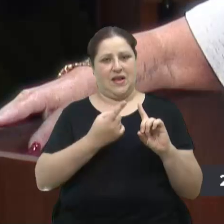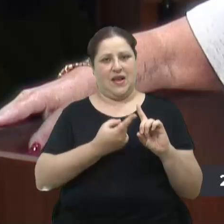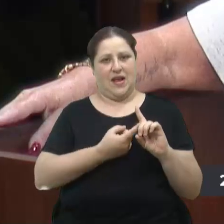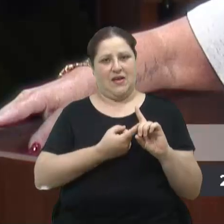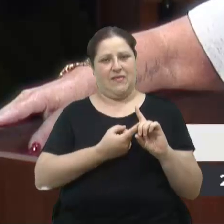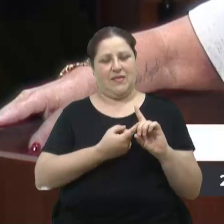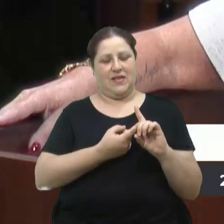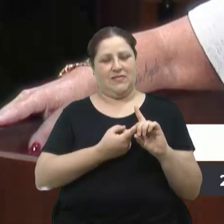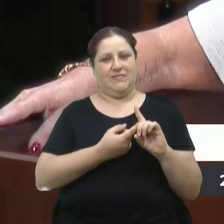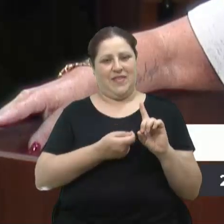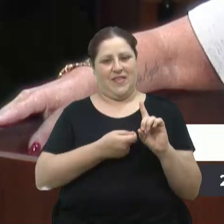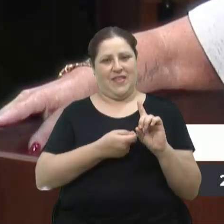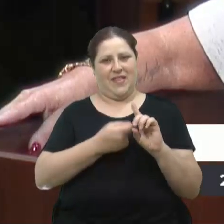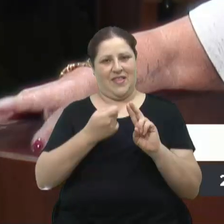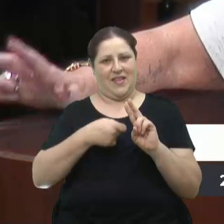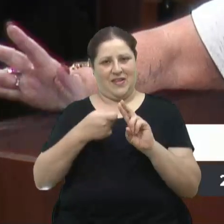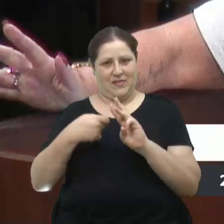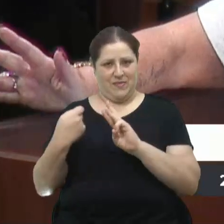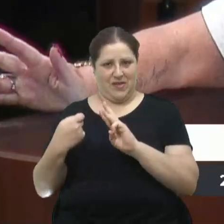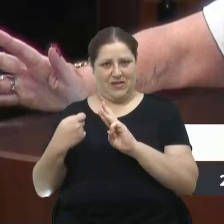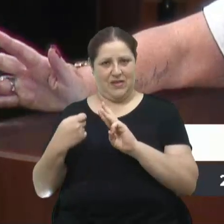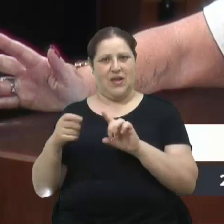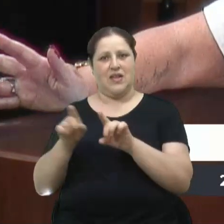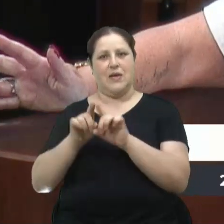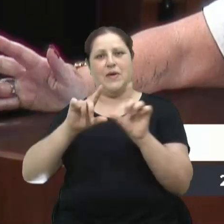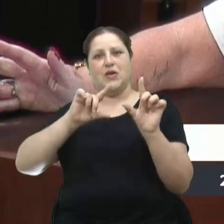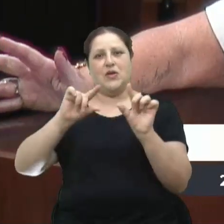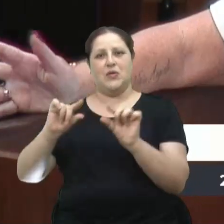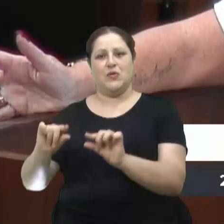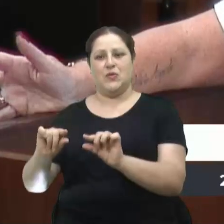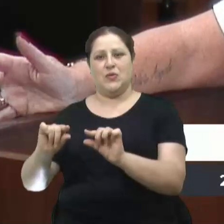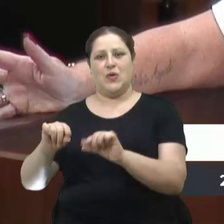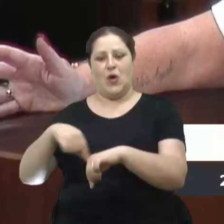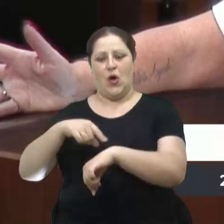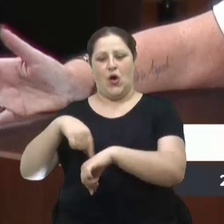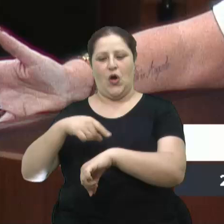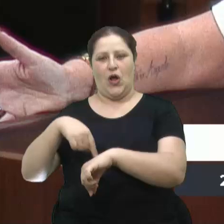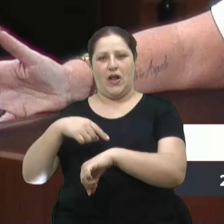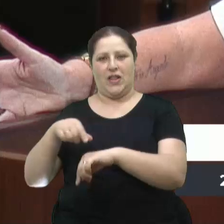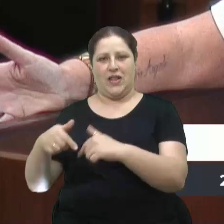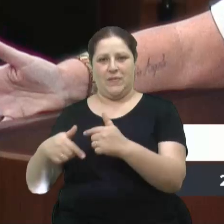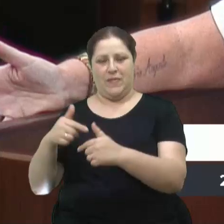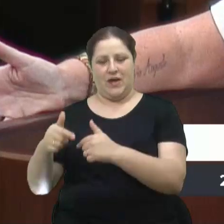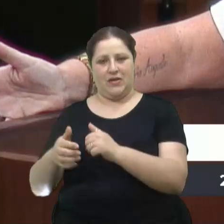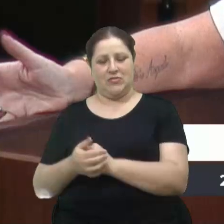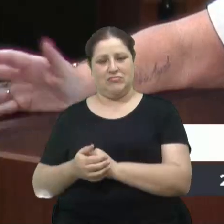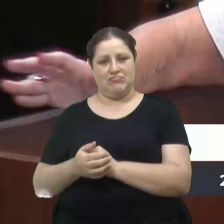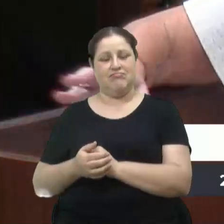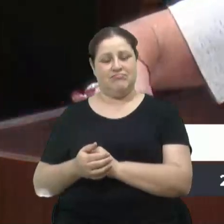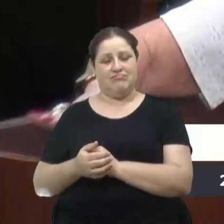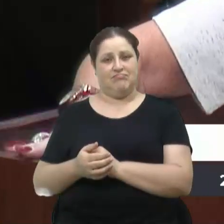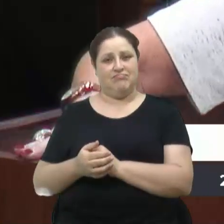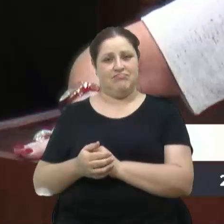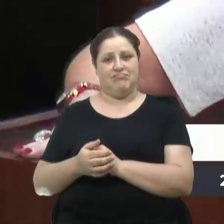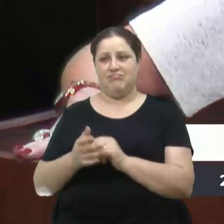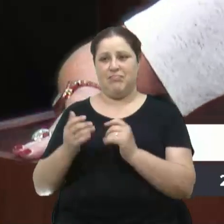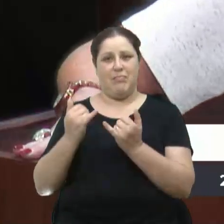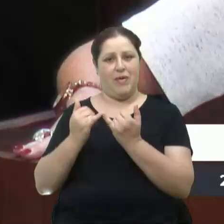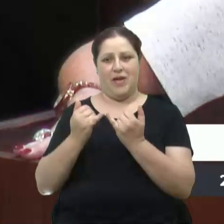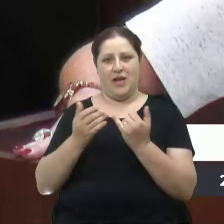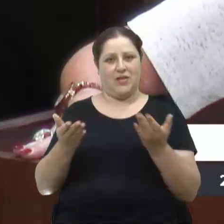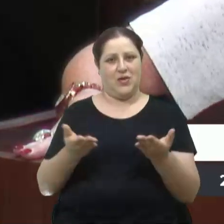e a redução da jornada de trabalho. Coincidentemente, lutas que a gente tem até hoje, se nós